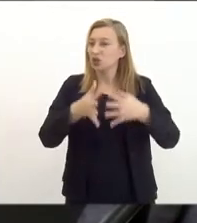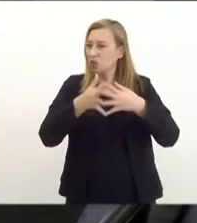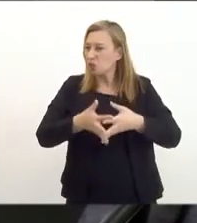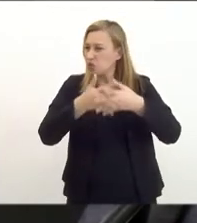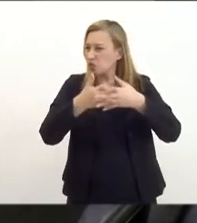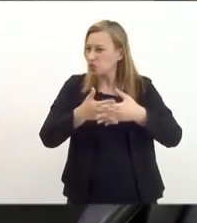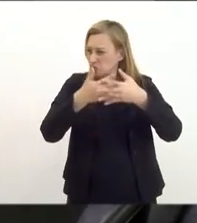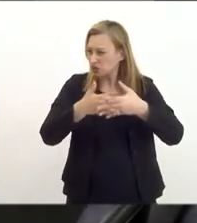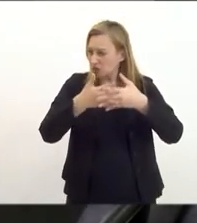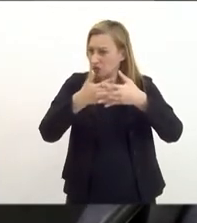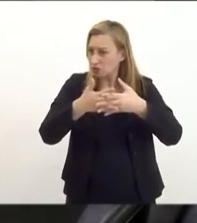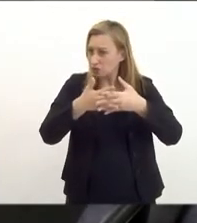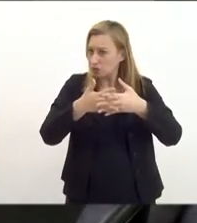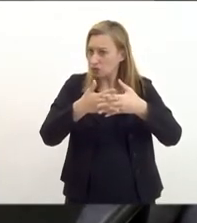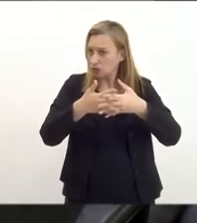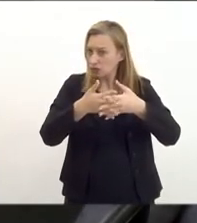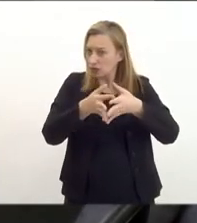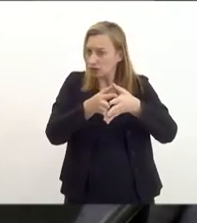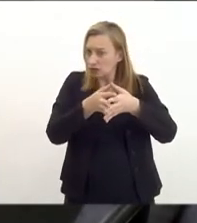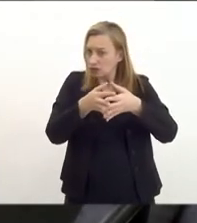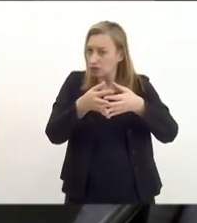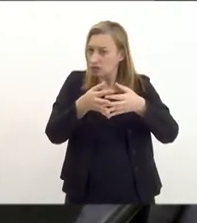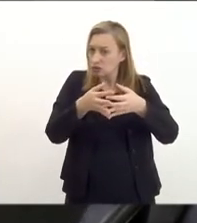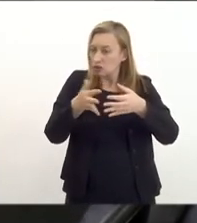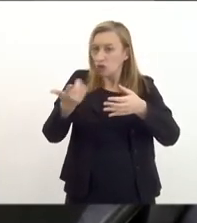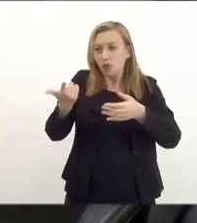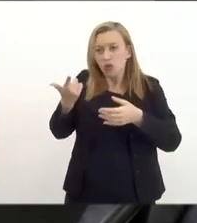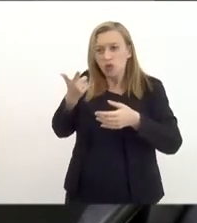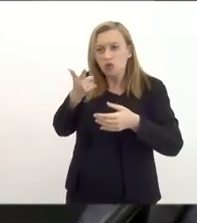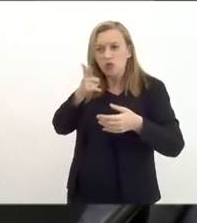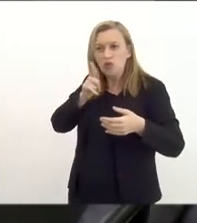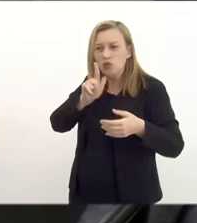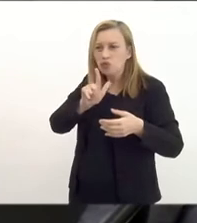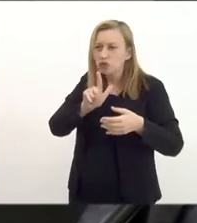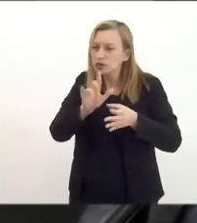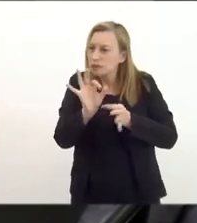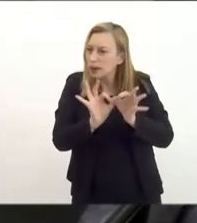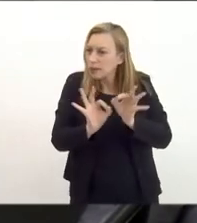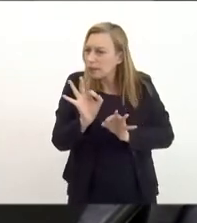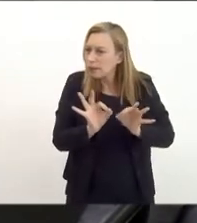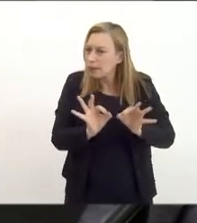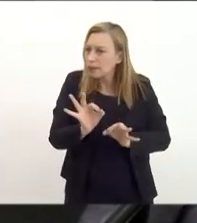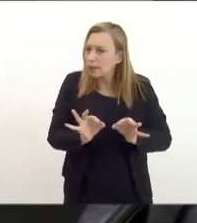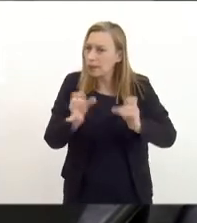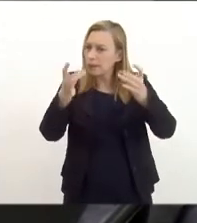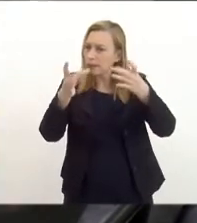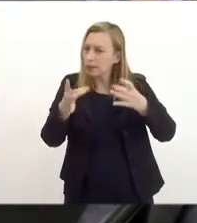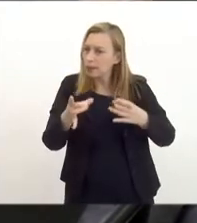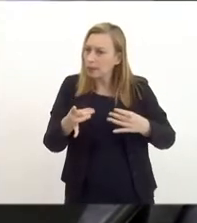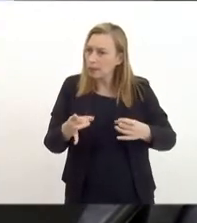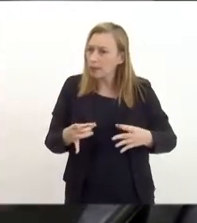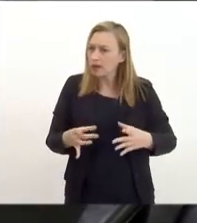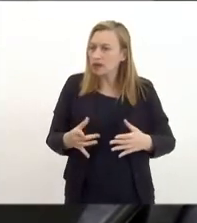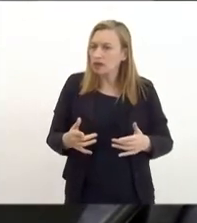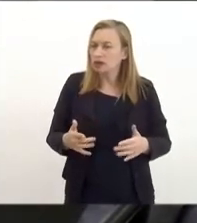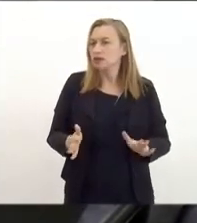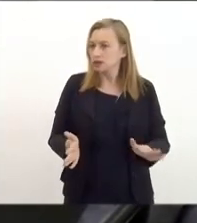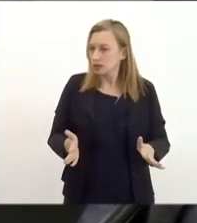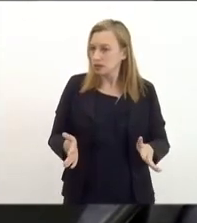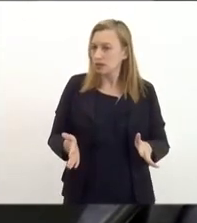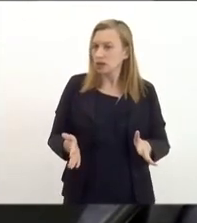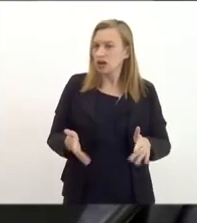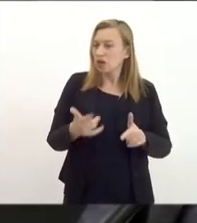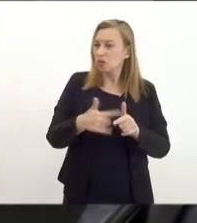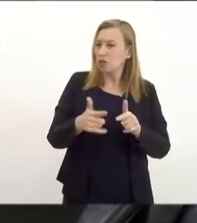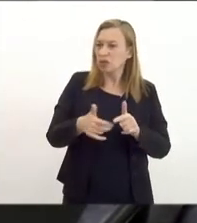aquela teia de aranha de uma maneira que a gente consiga estabelecer um Marco temporal e não deixe nenhum problema para